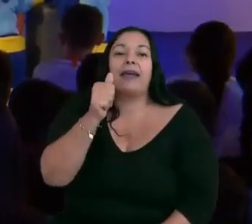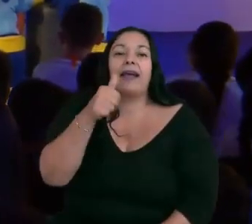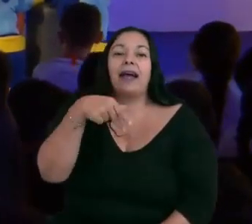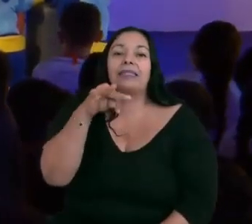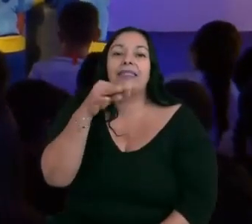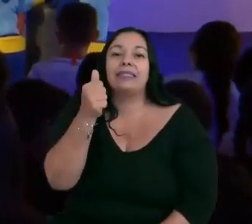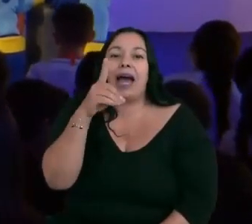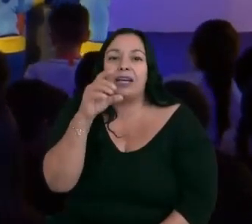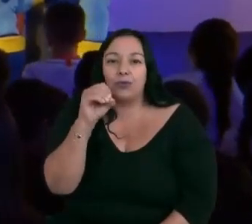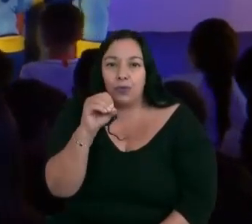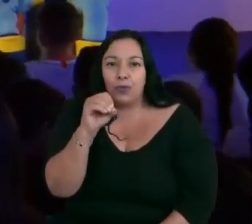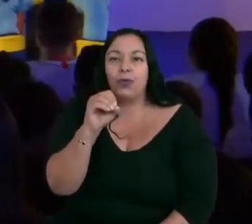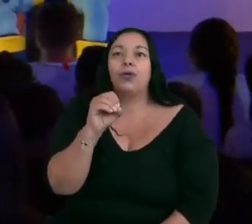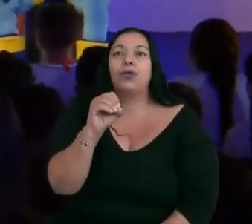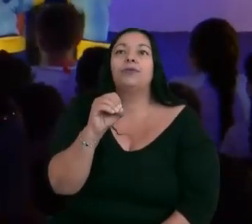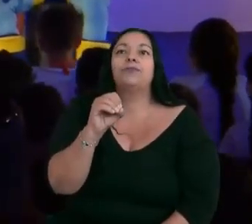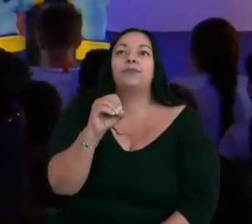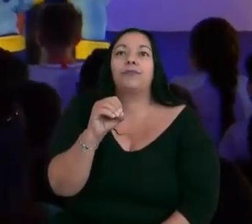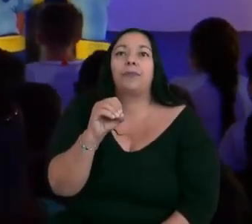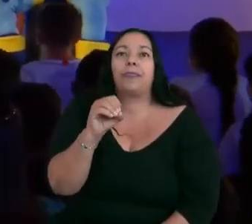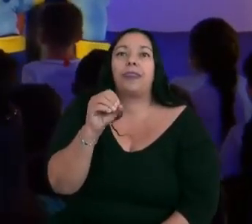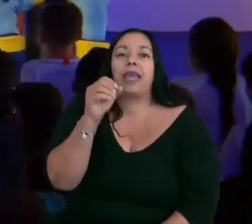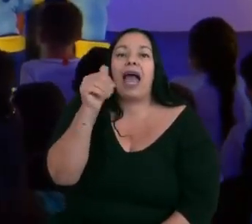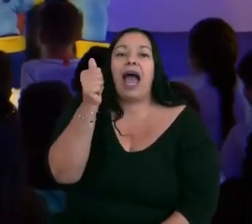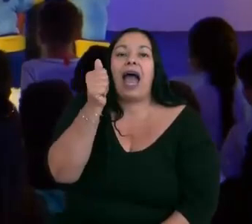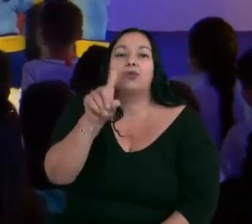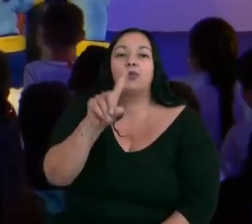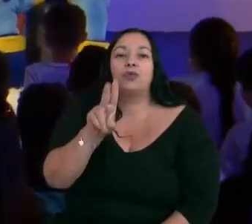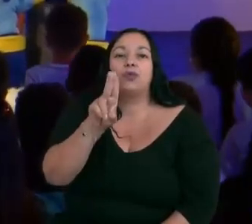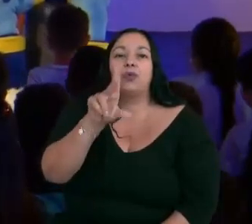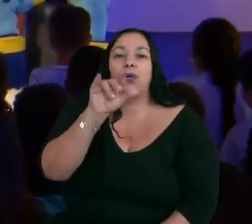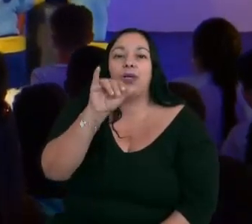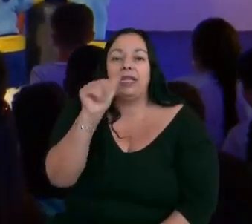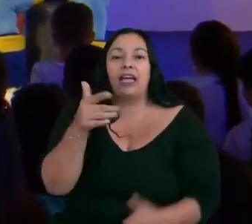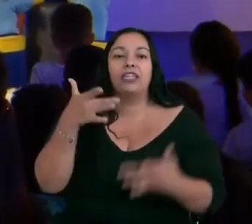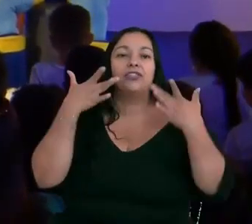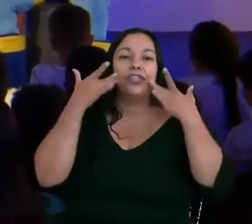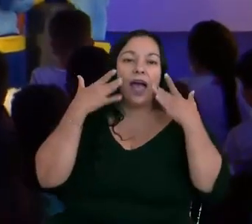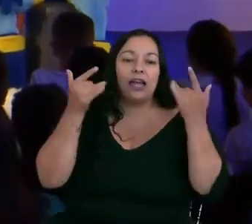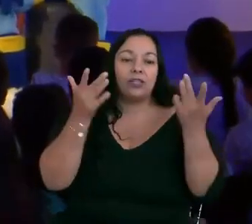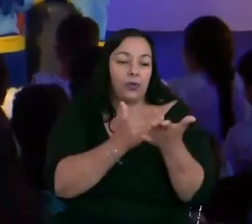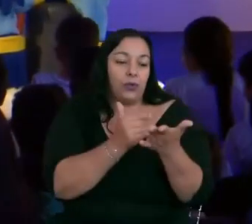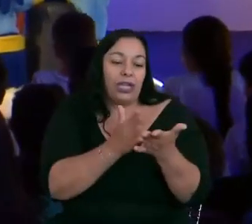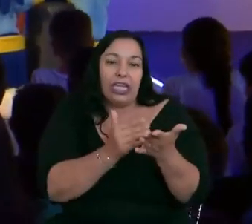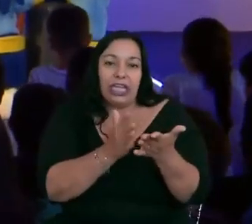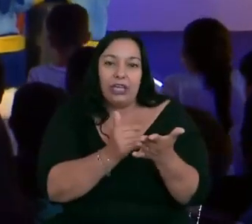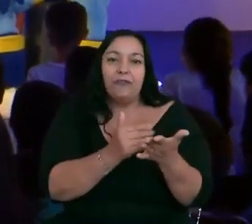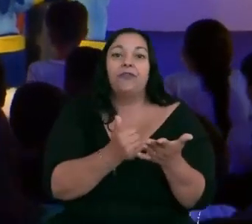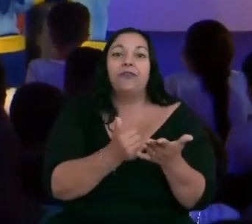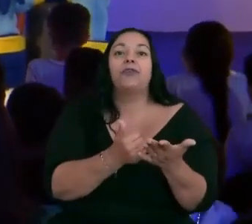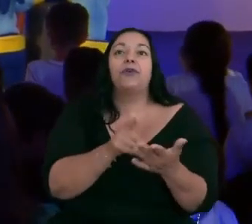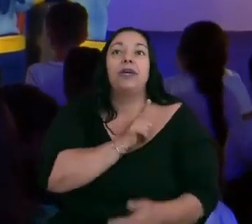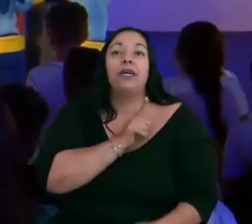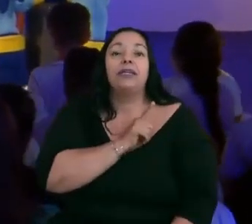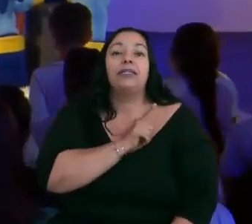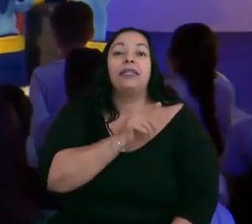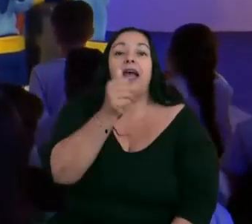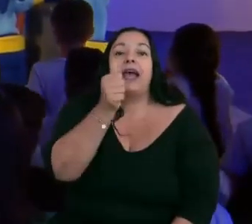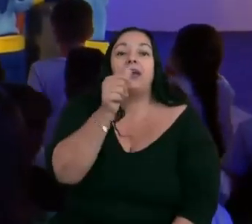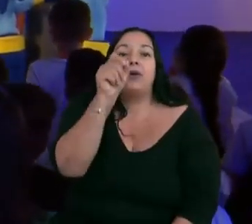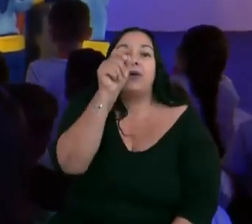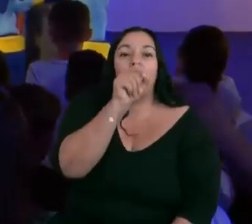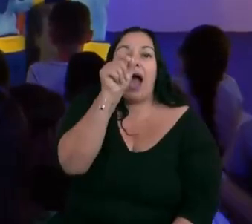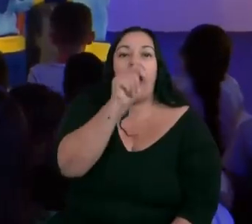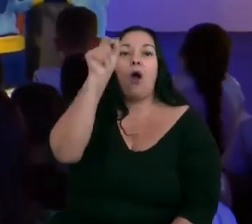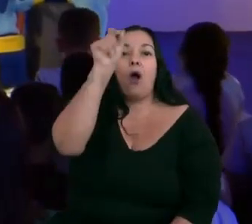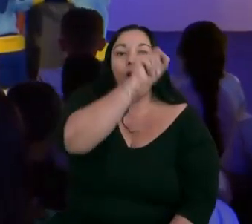os passos do projeto, né? Teatro, livro, animação. E tem o arroba do Capitão Mergulho aqui também,